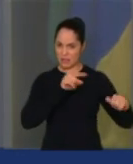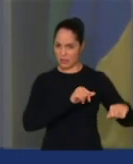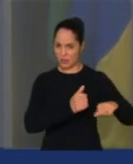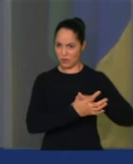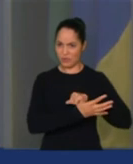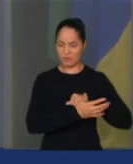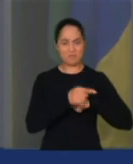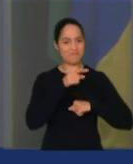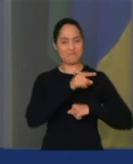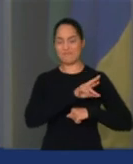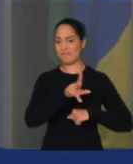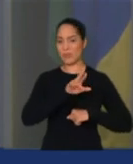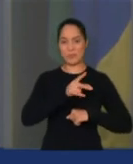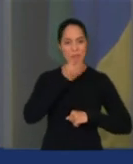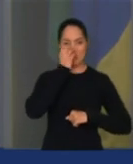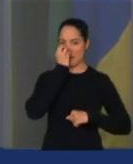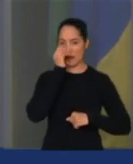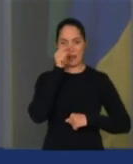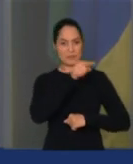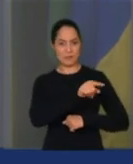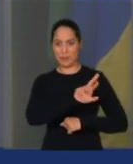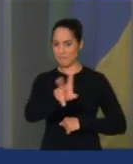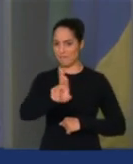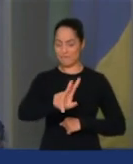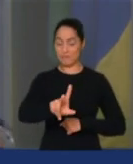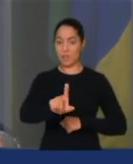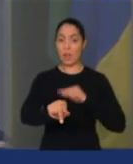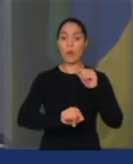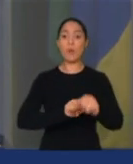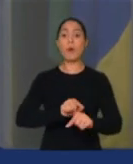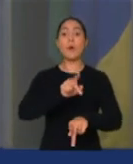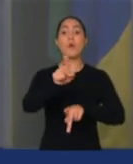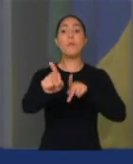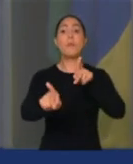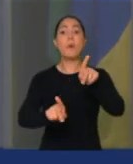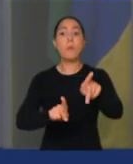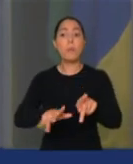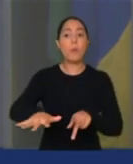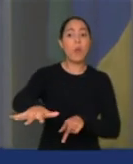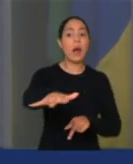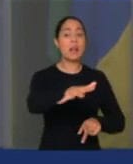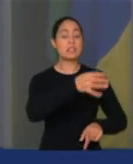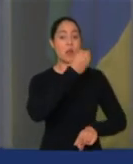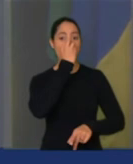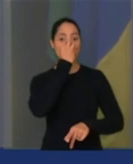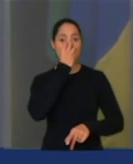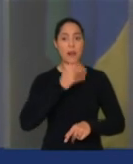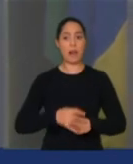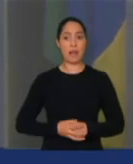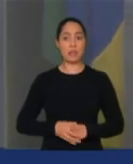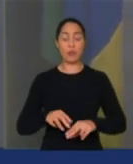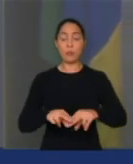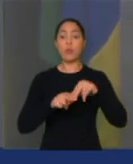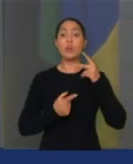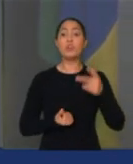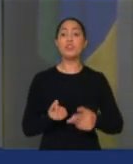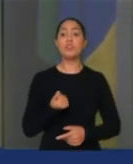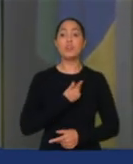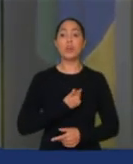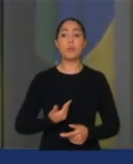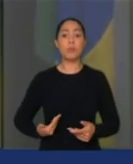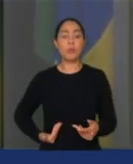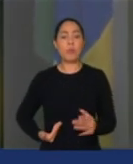mais palhaços. Na verdade, eles fazem a população de palhaço. Dinheiro público sendo gasto daquela